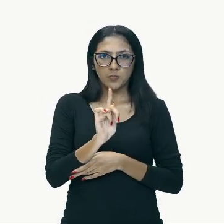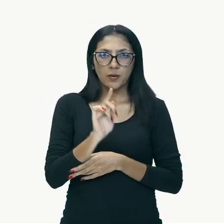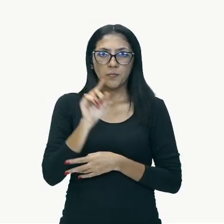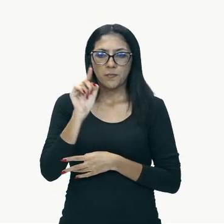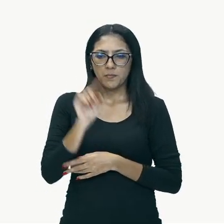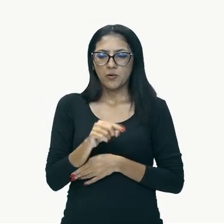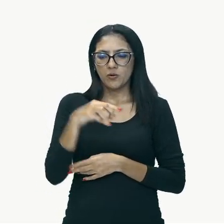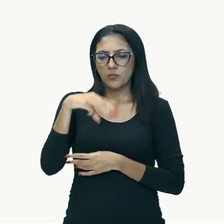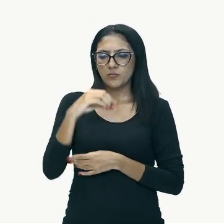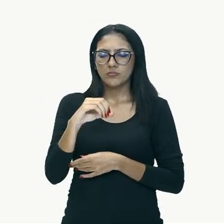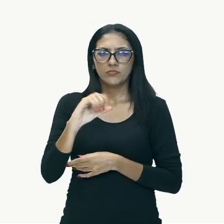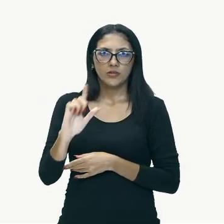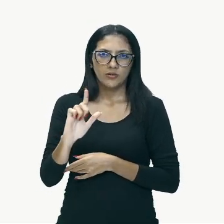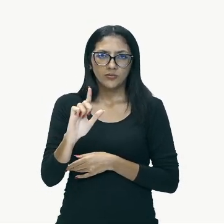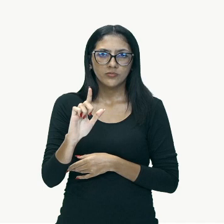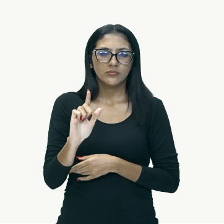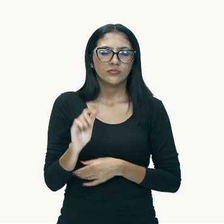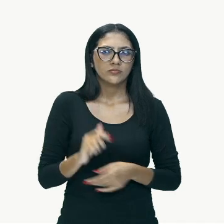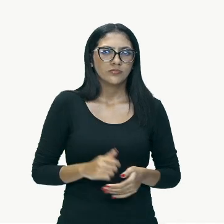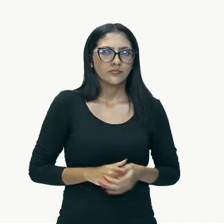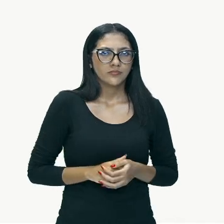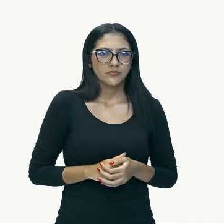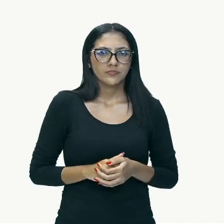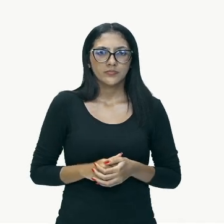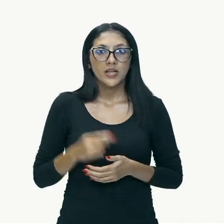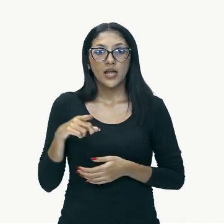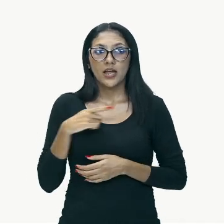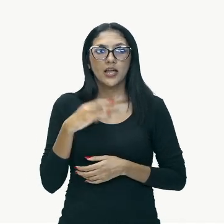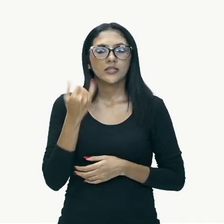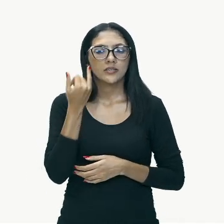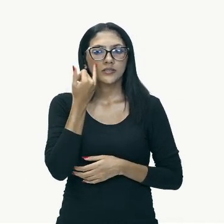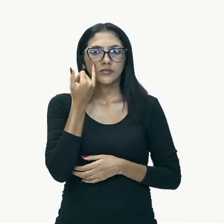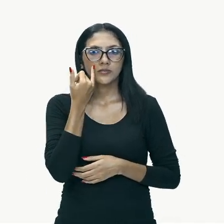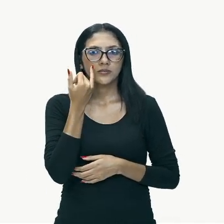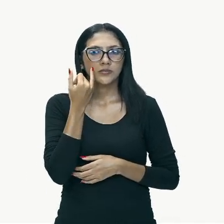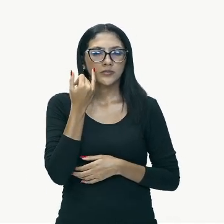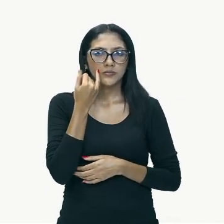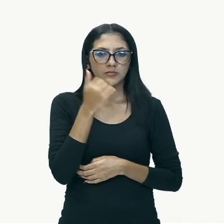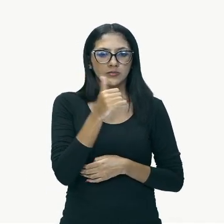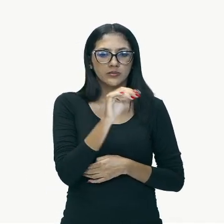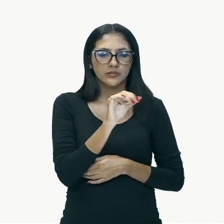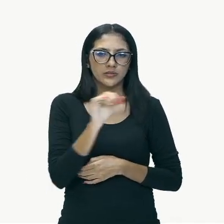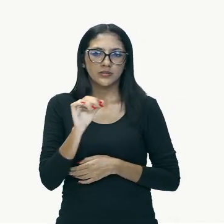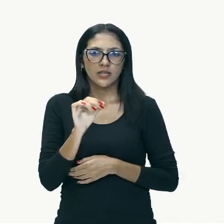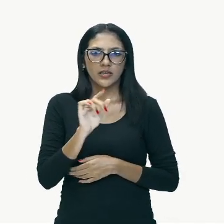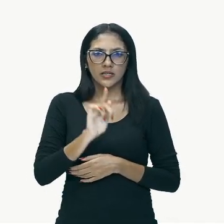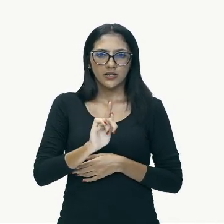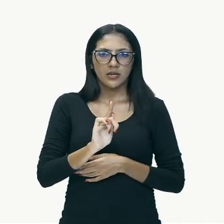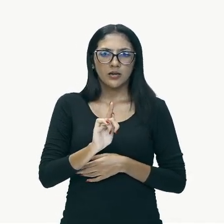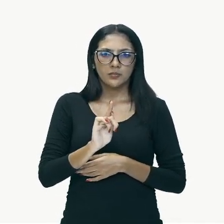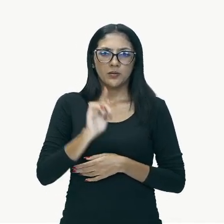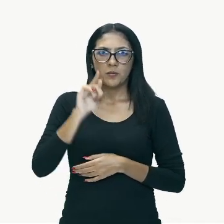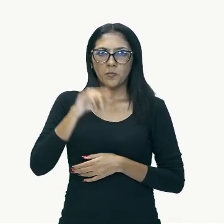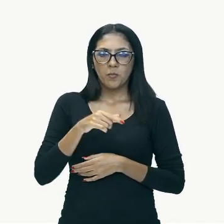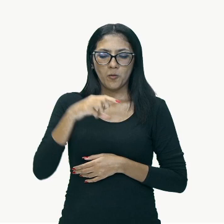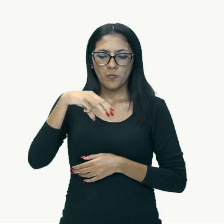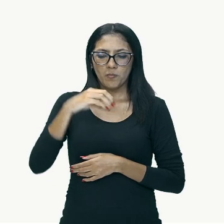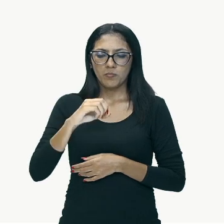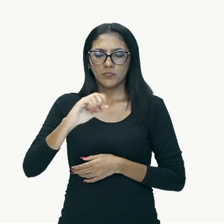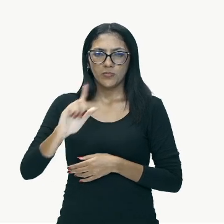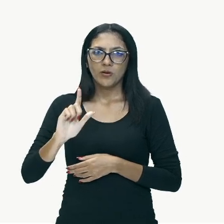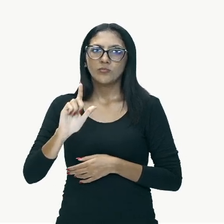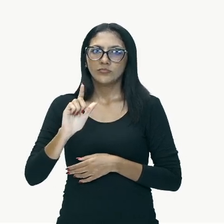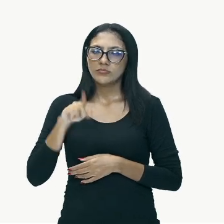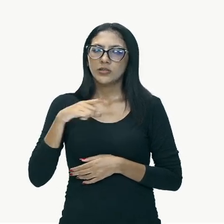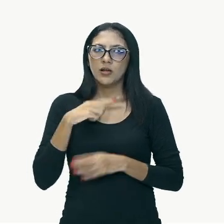mol, tá? Então é isso que nós vamos ter aqui, ó. 100 gramas por mol é a massa em